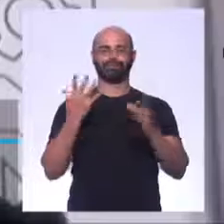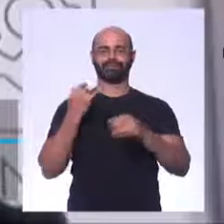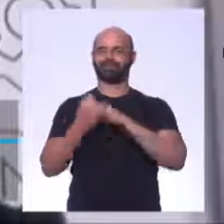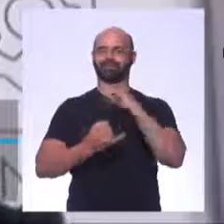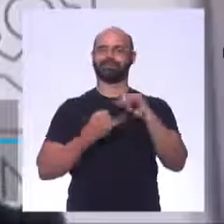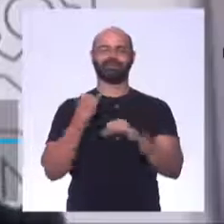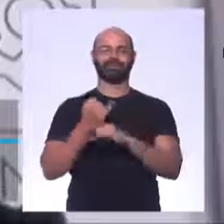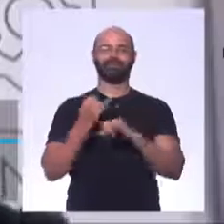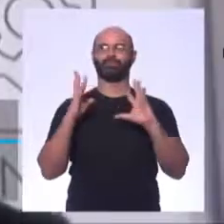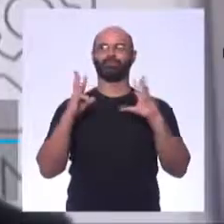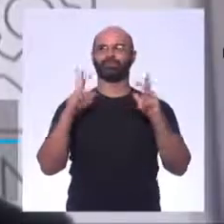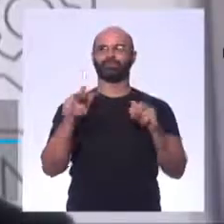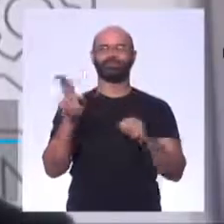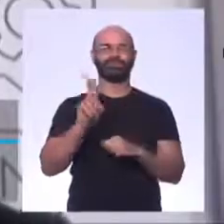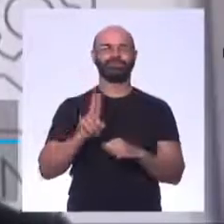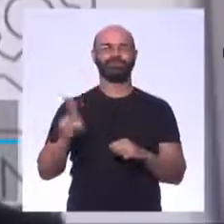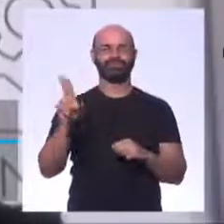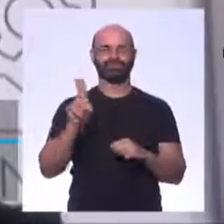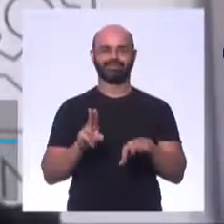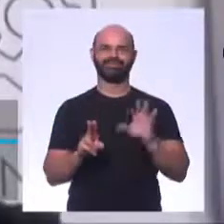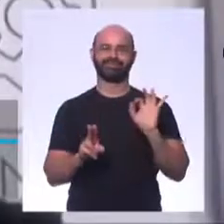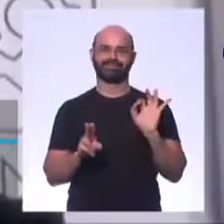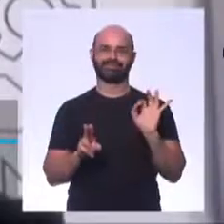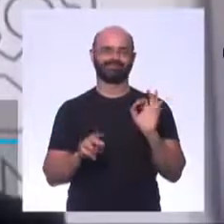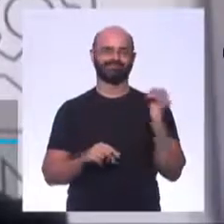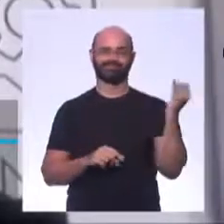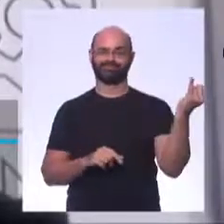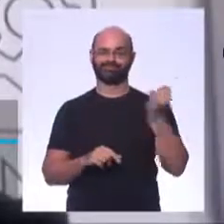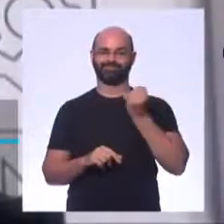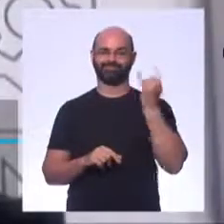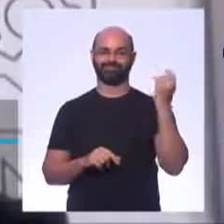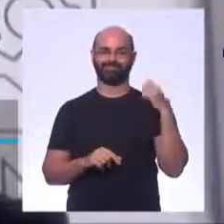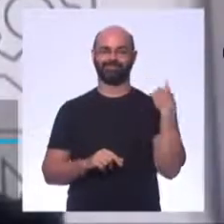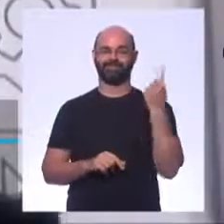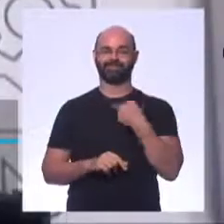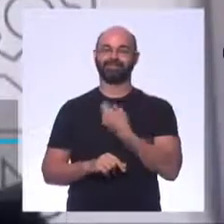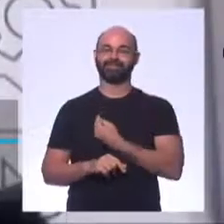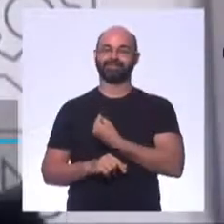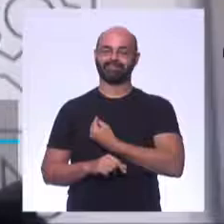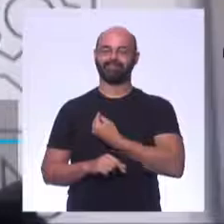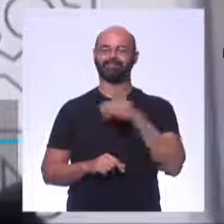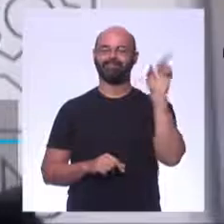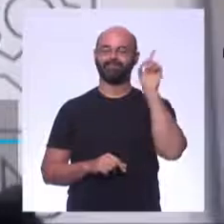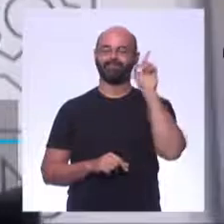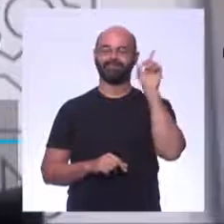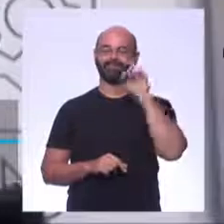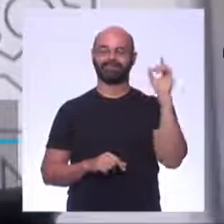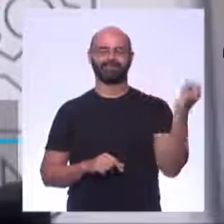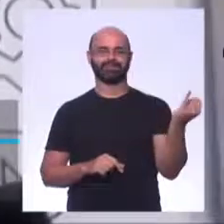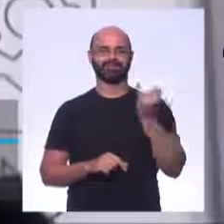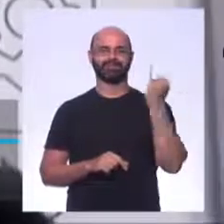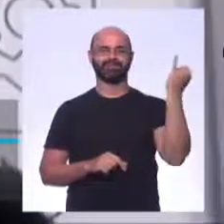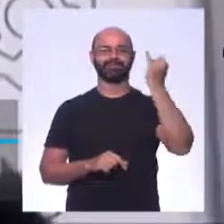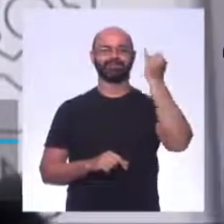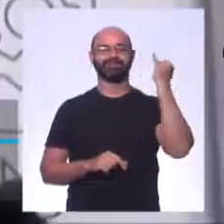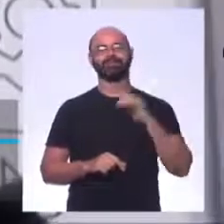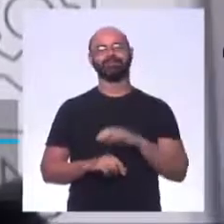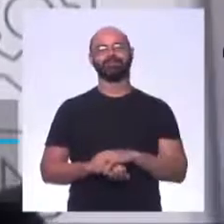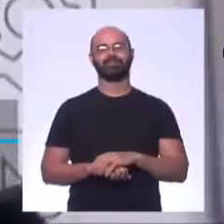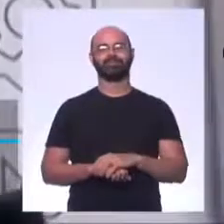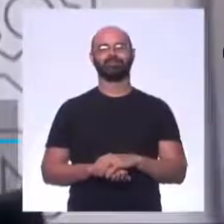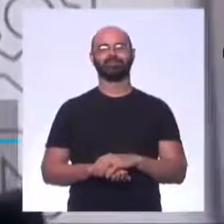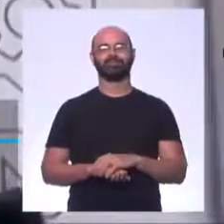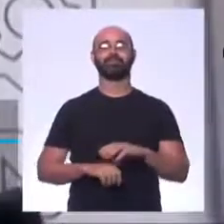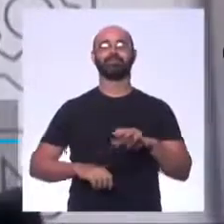isso é necessário no nosso cotidiano. Então, nós podemos até muitas vezes não nos dar conta